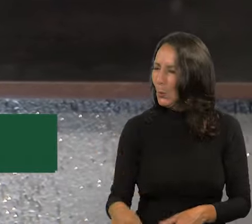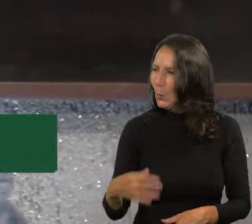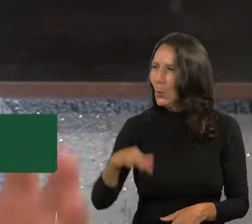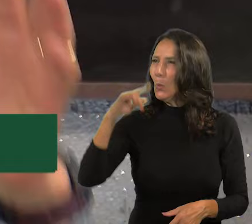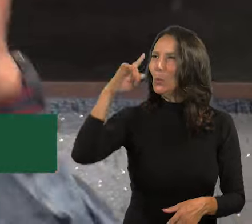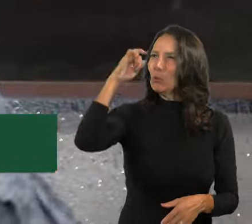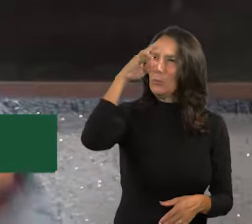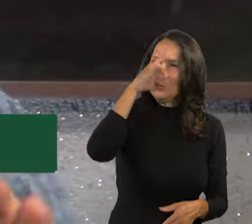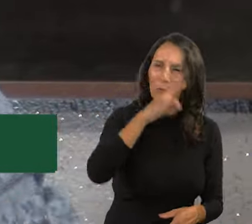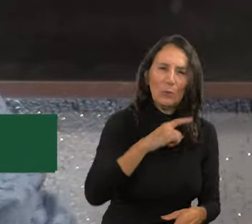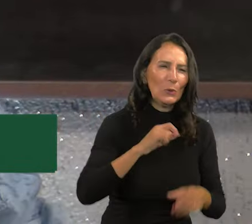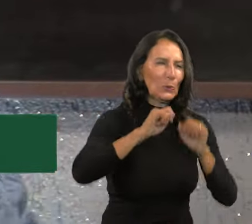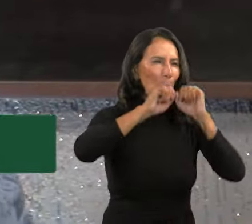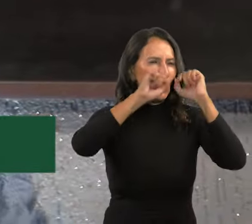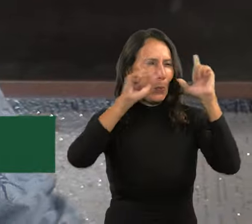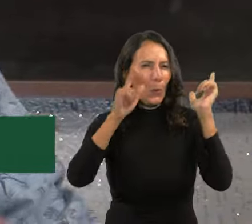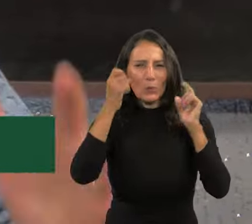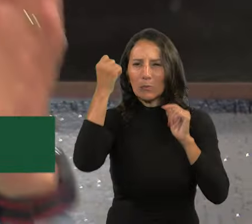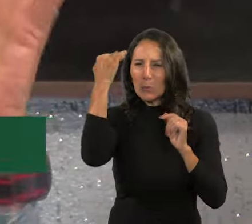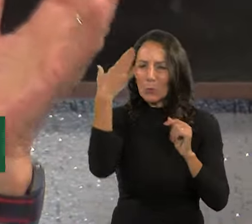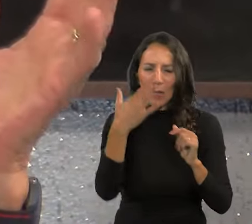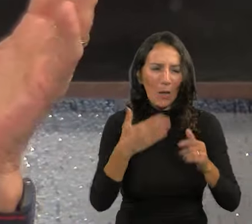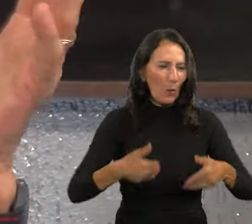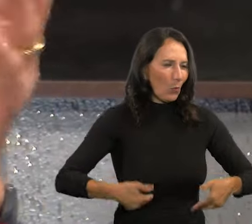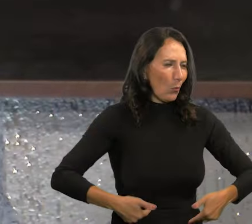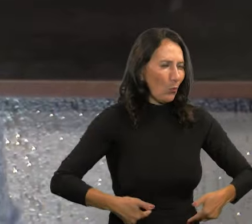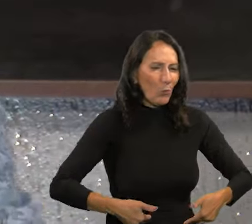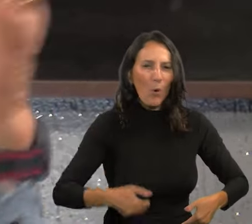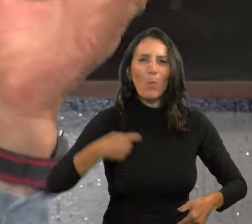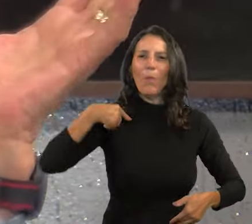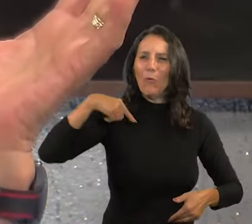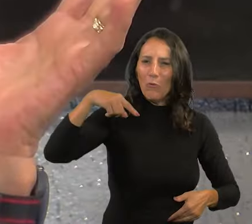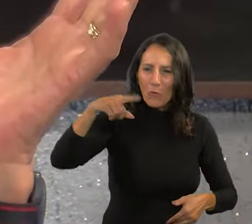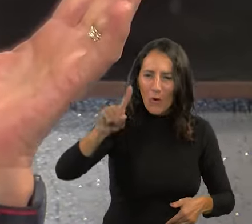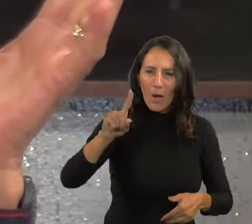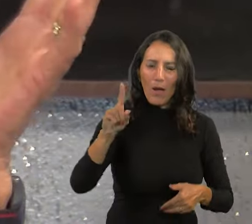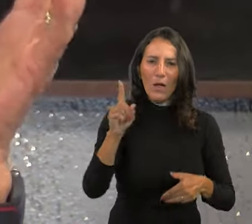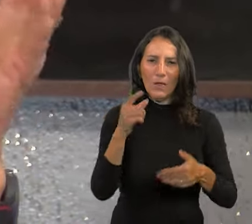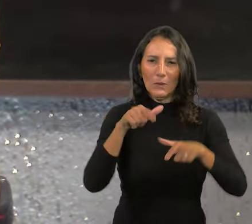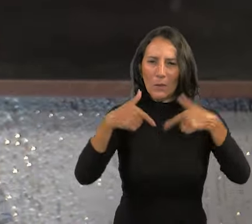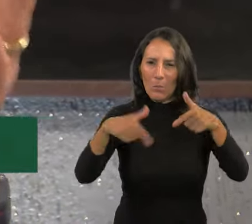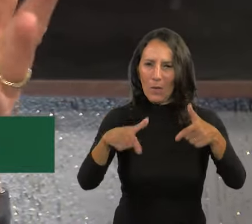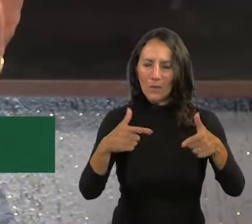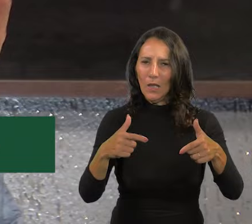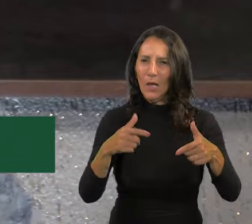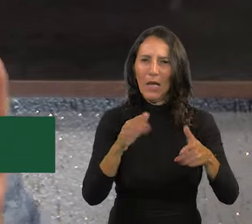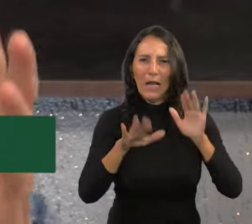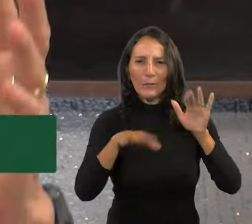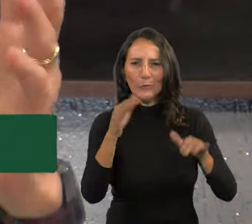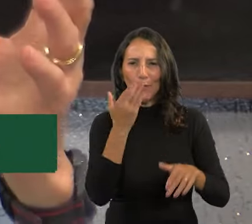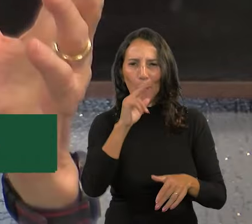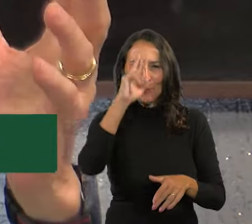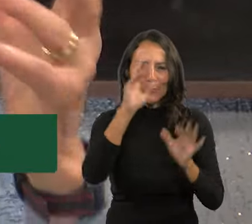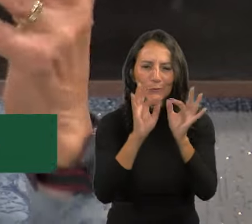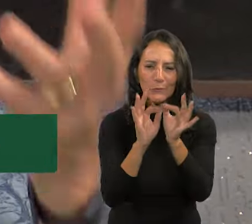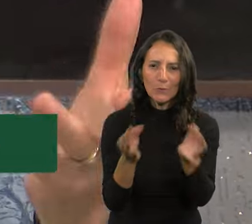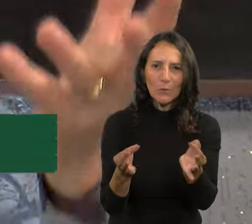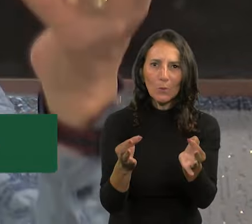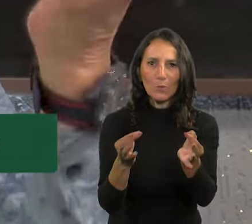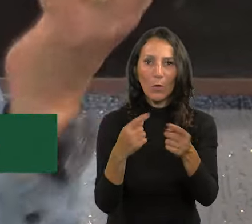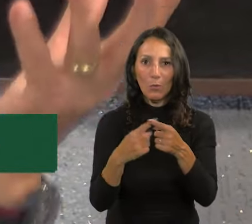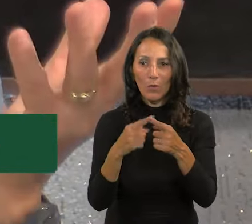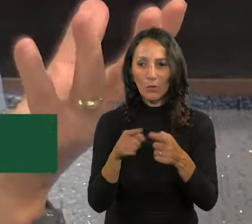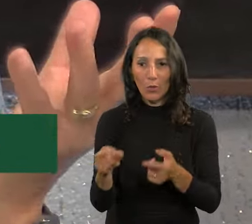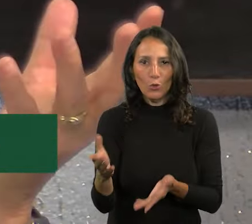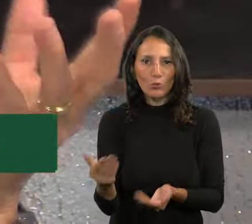de madrugada, não tem lanche, mas ele vai a si mesmo, não tem almoço direito. Enfrenta. Por quê? Porque ele precisa